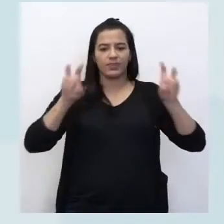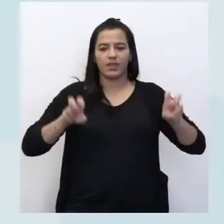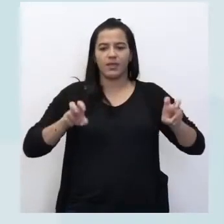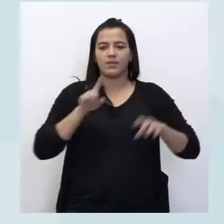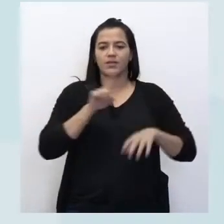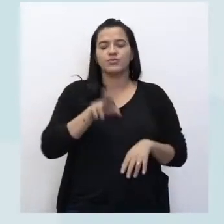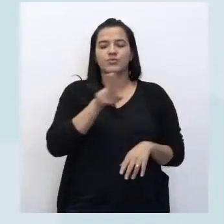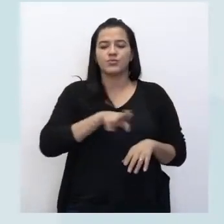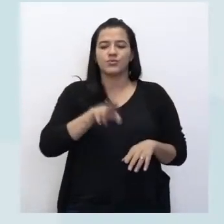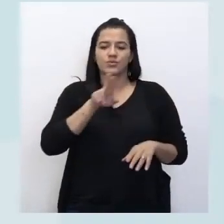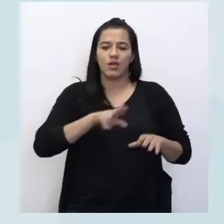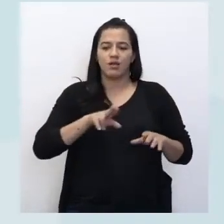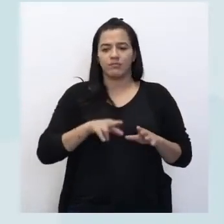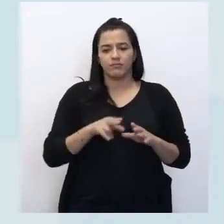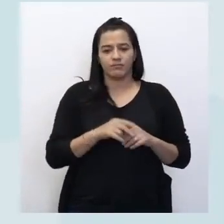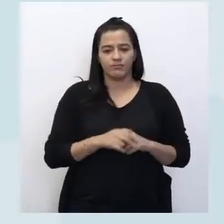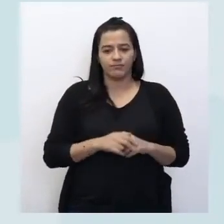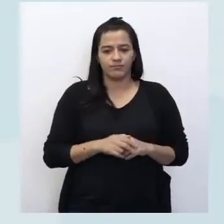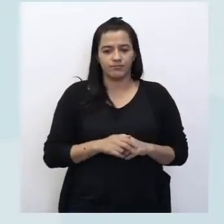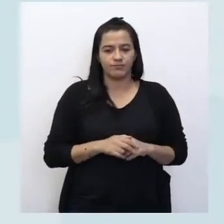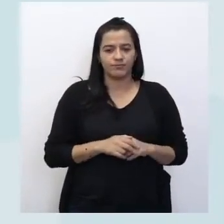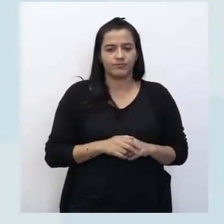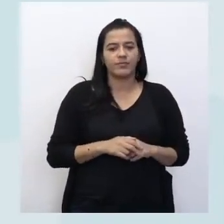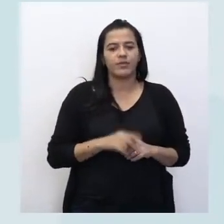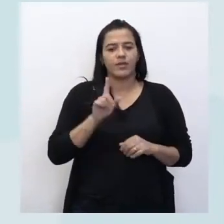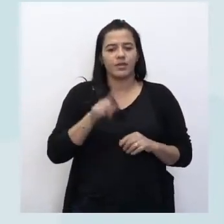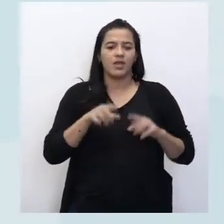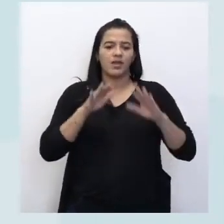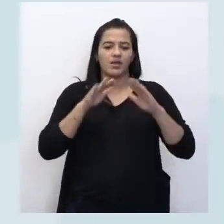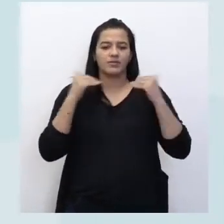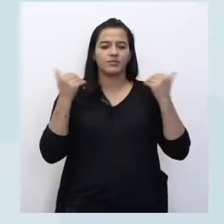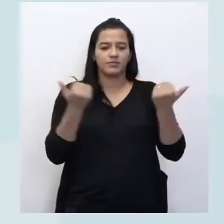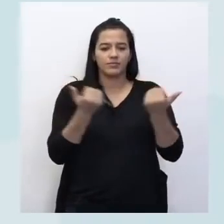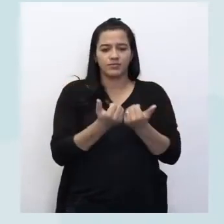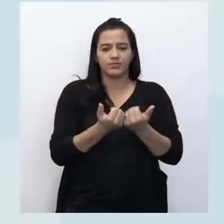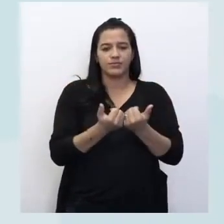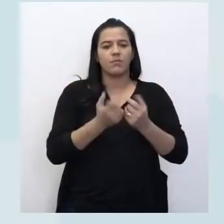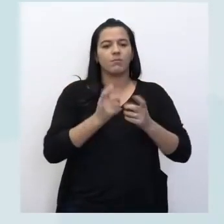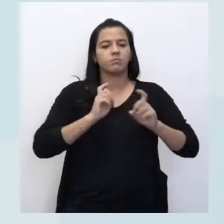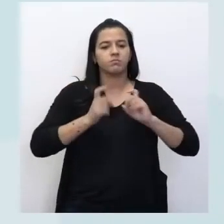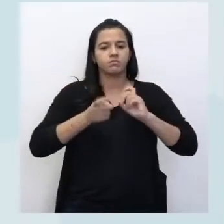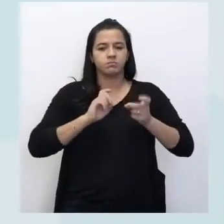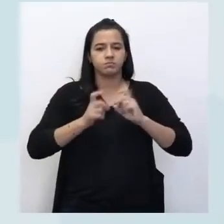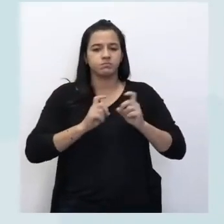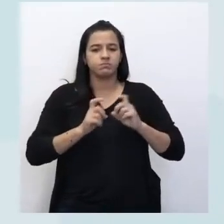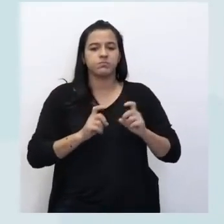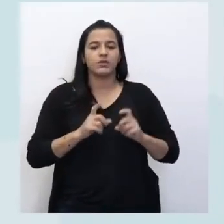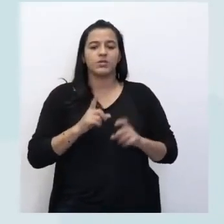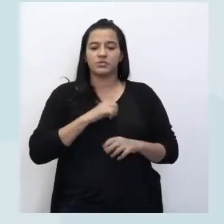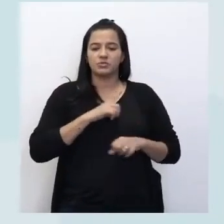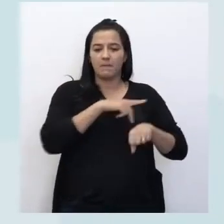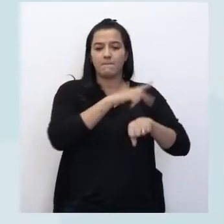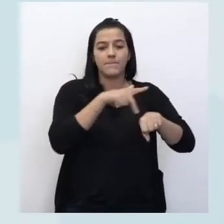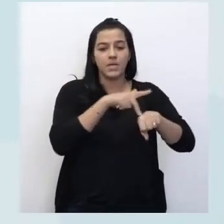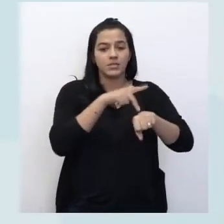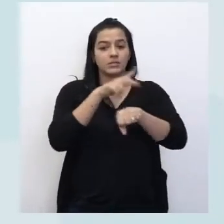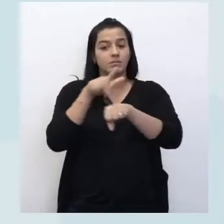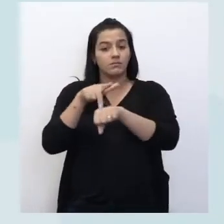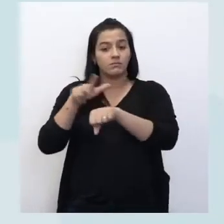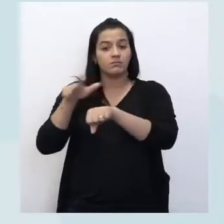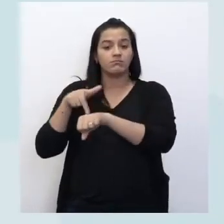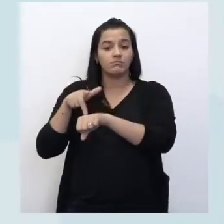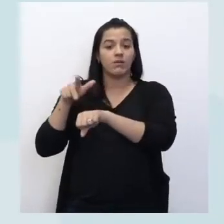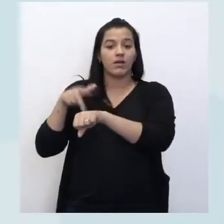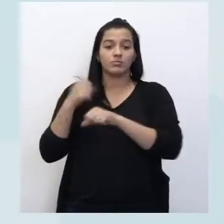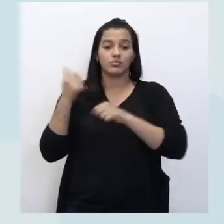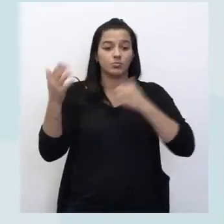utilizado na segunda Conferência Internacional de Eugenia. Gente, tinha conferências internacionais de eugenia. Parem